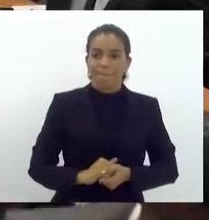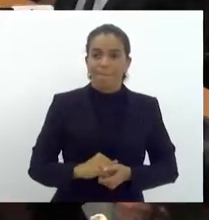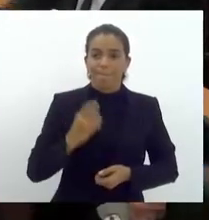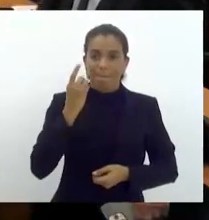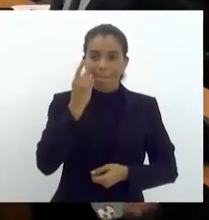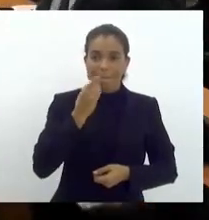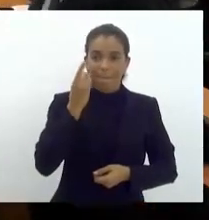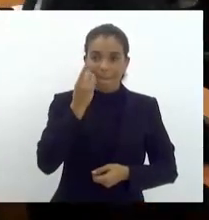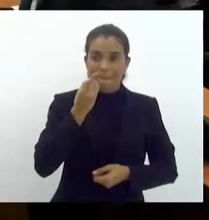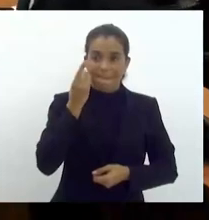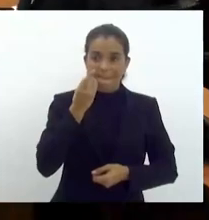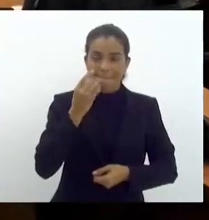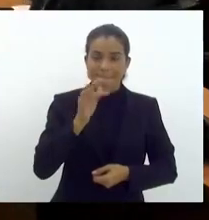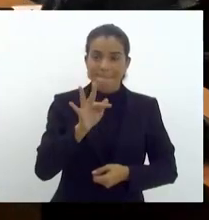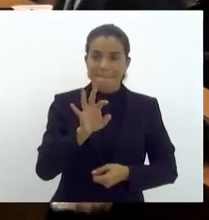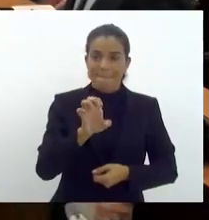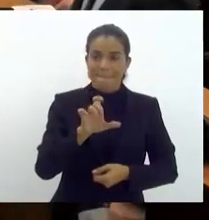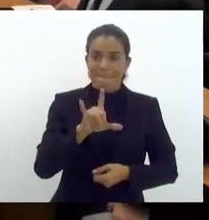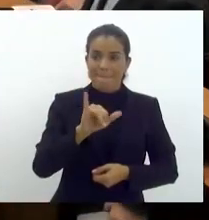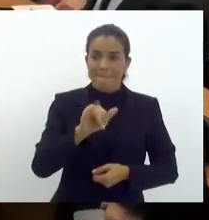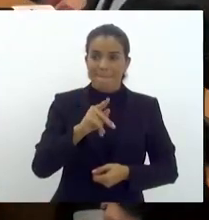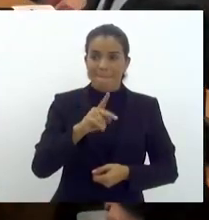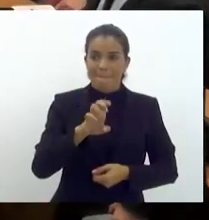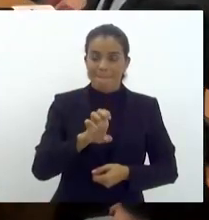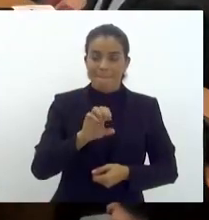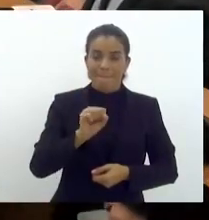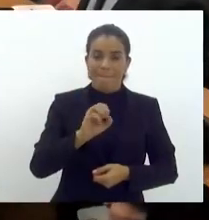Deputado Felipe Soares